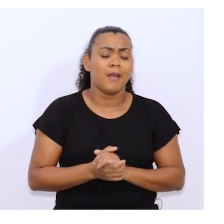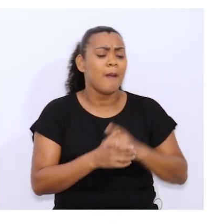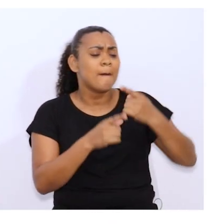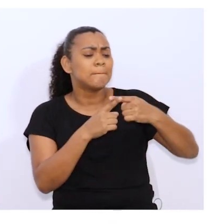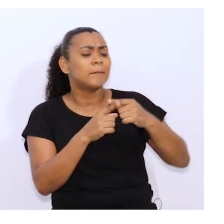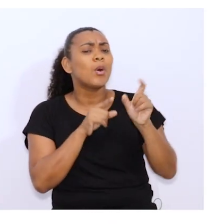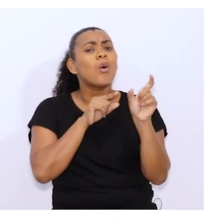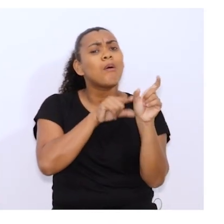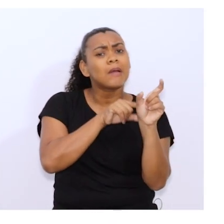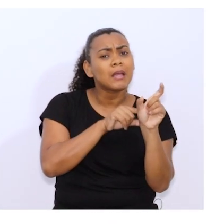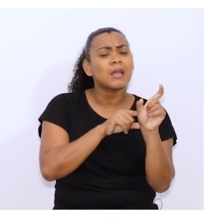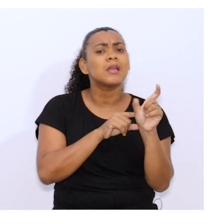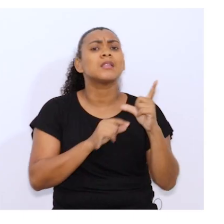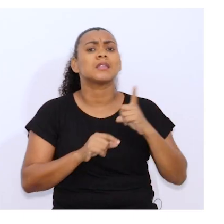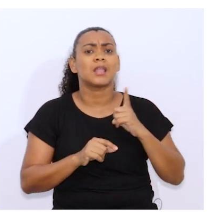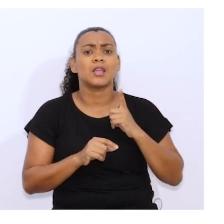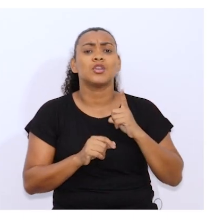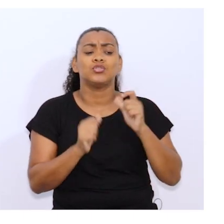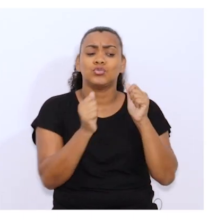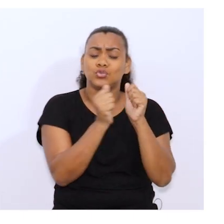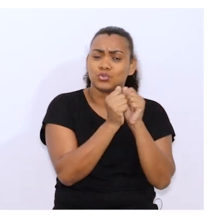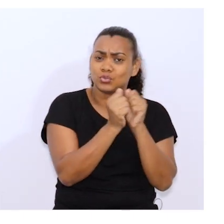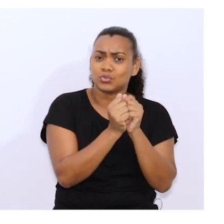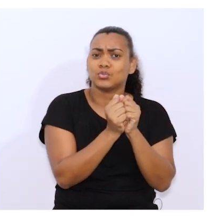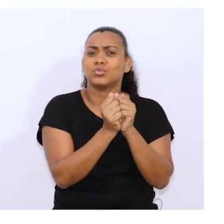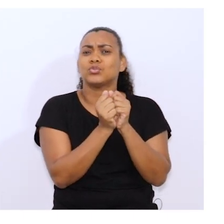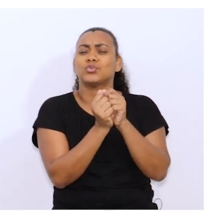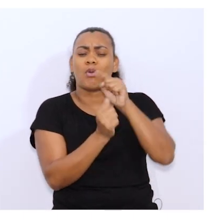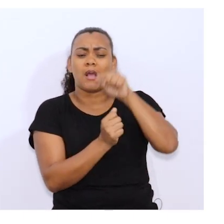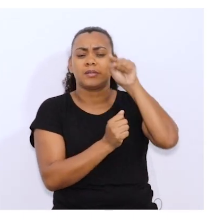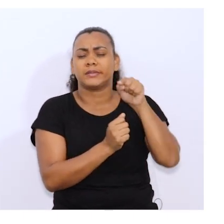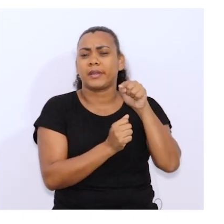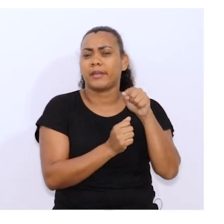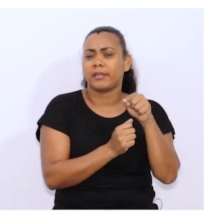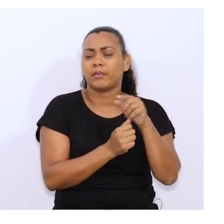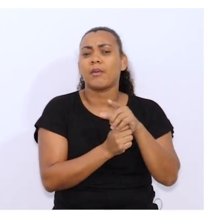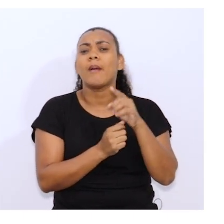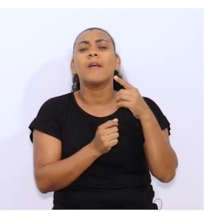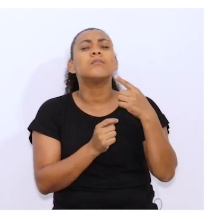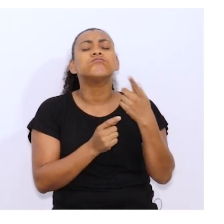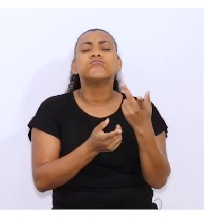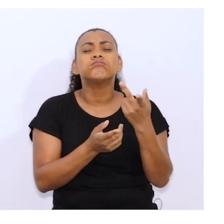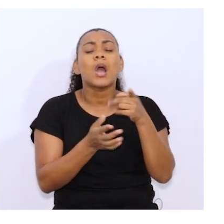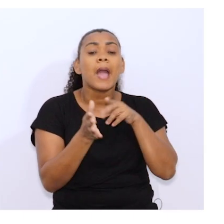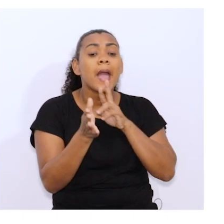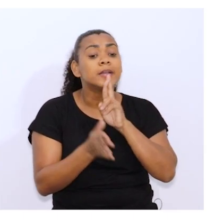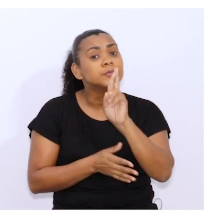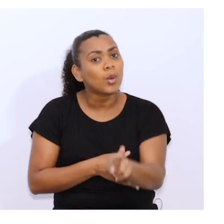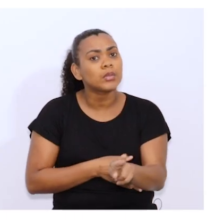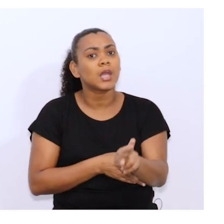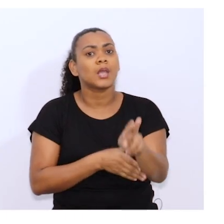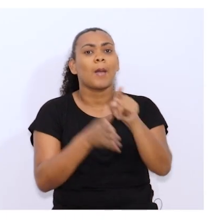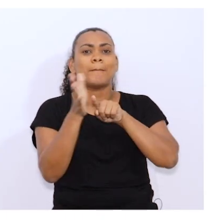Porque aí vem junto, sem acento, porque nós estamos respondendo a